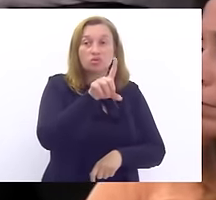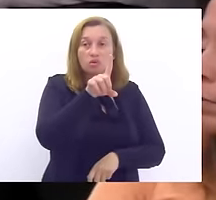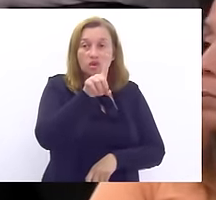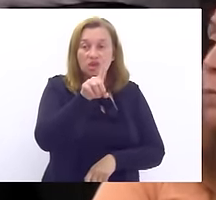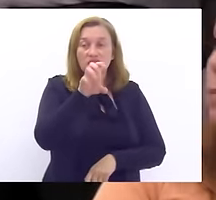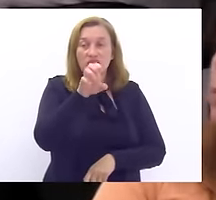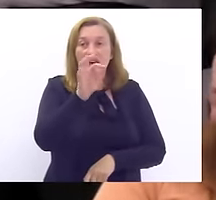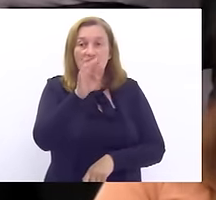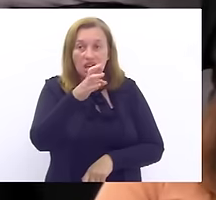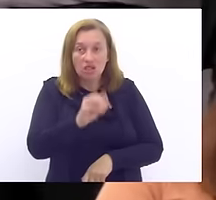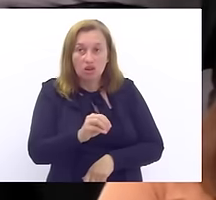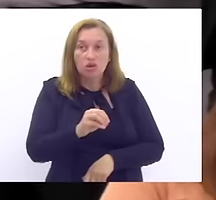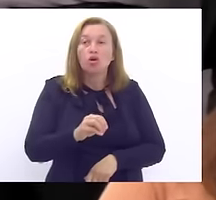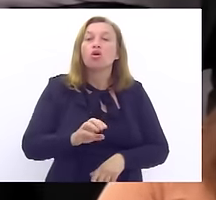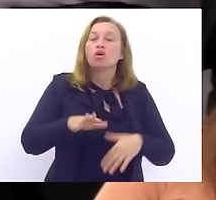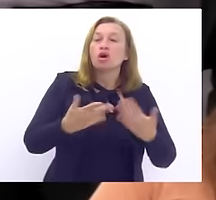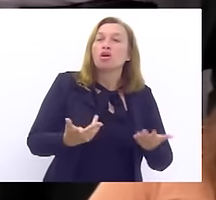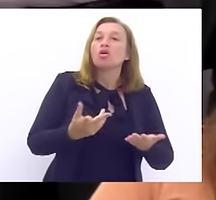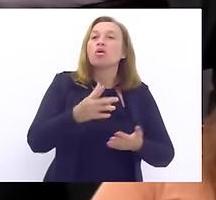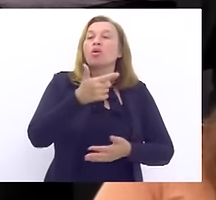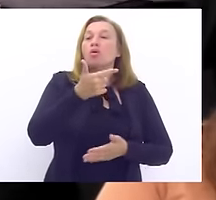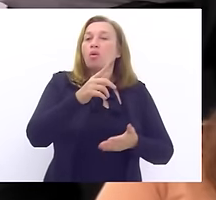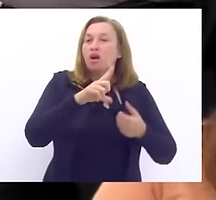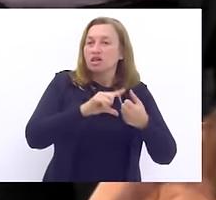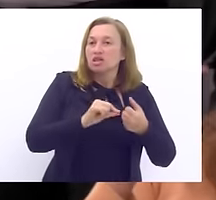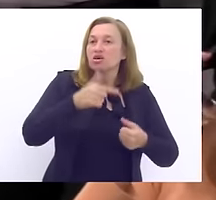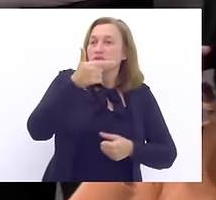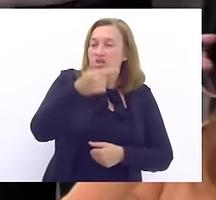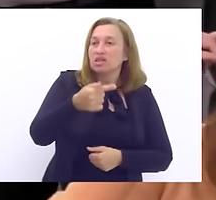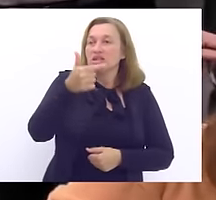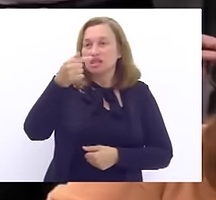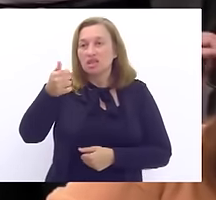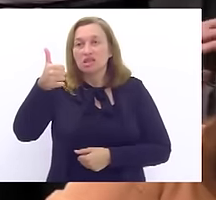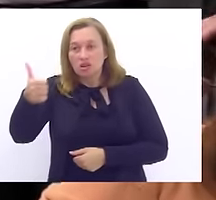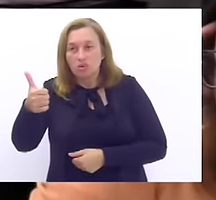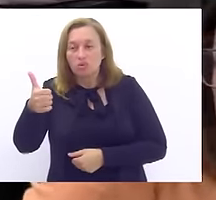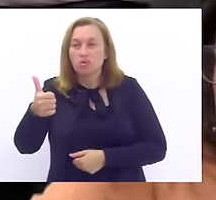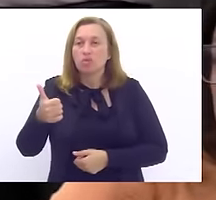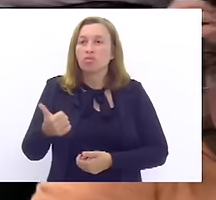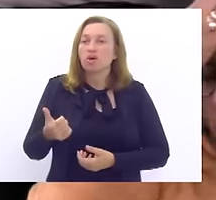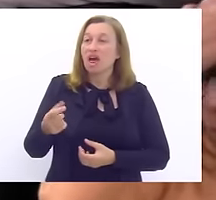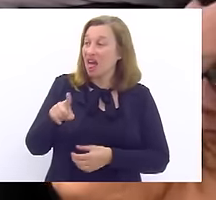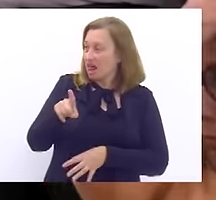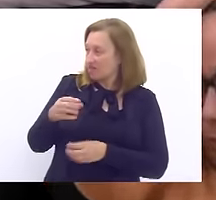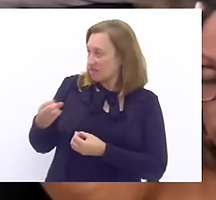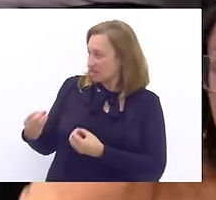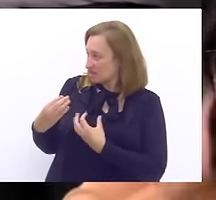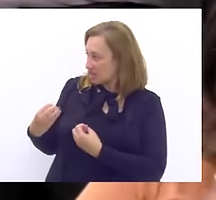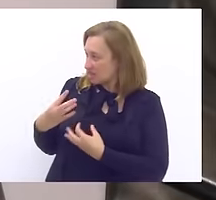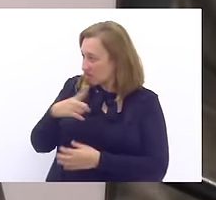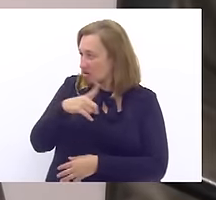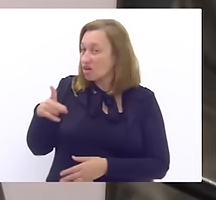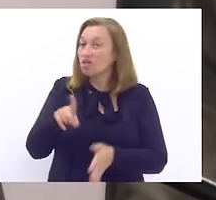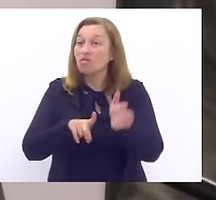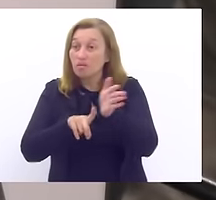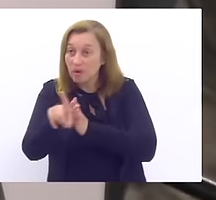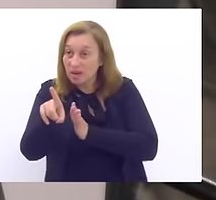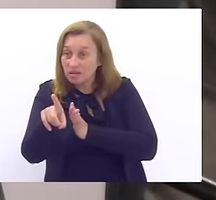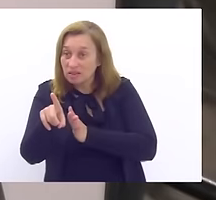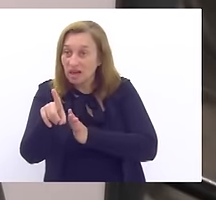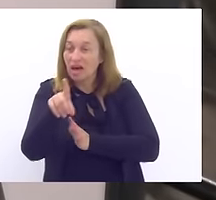que diz o artigo 271 parágrafo 9º b então assim eu elogio sim a comissão